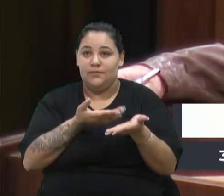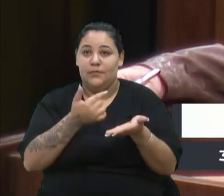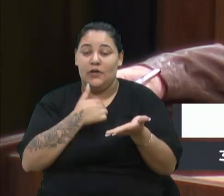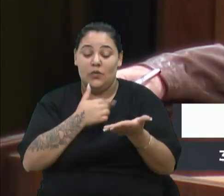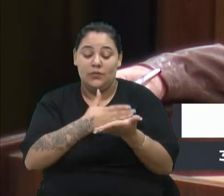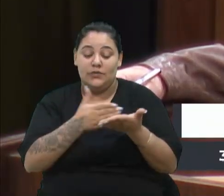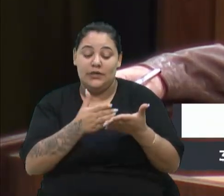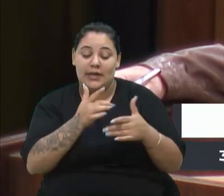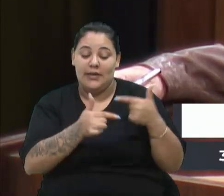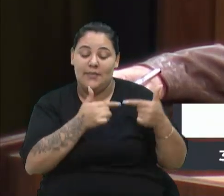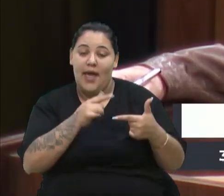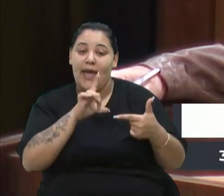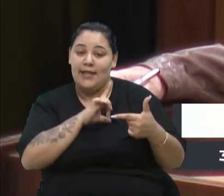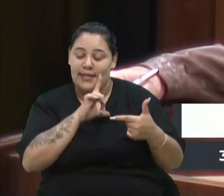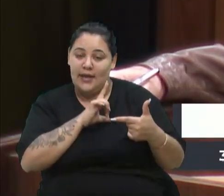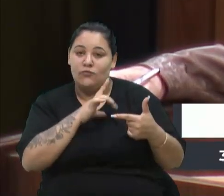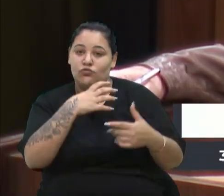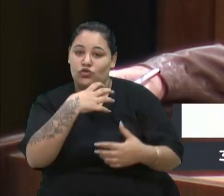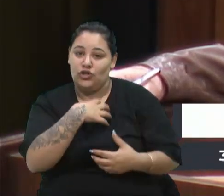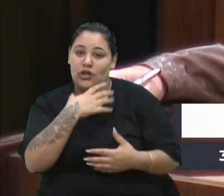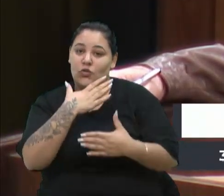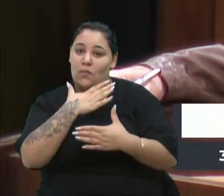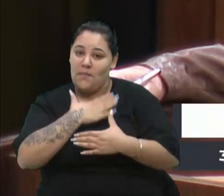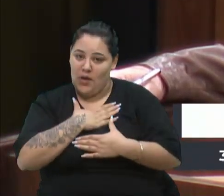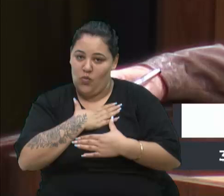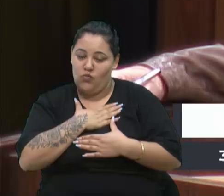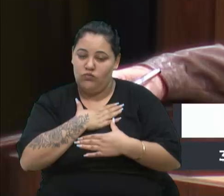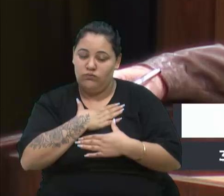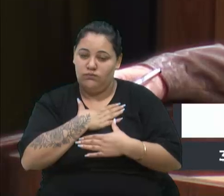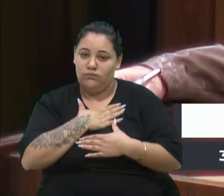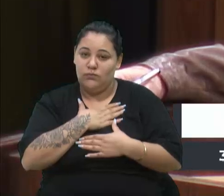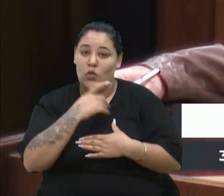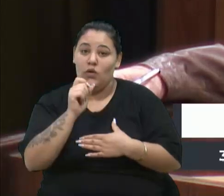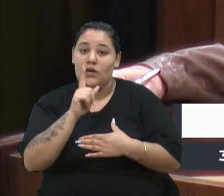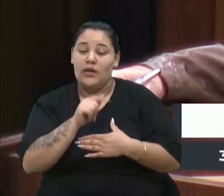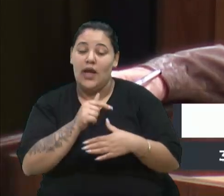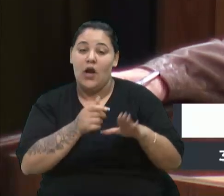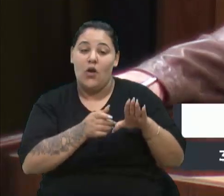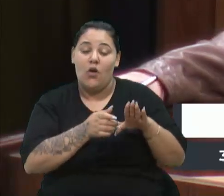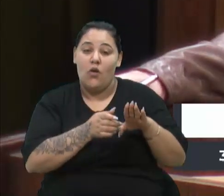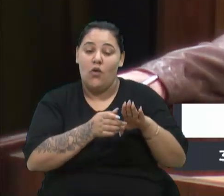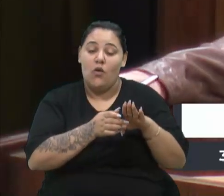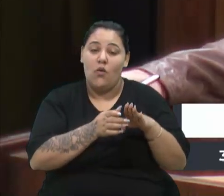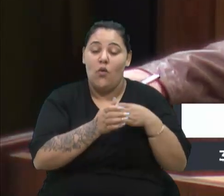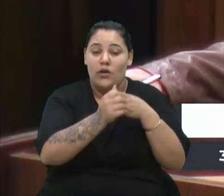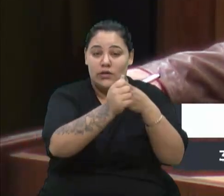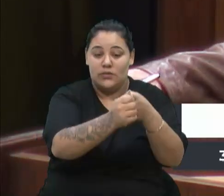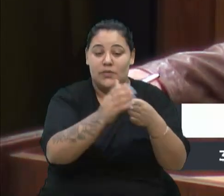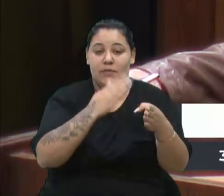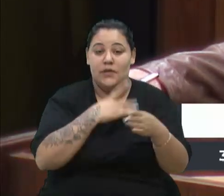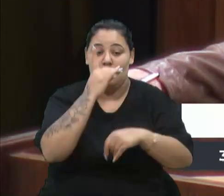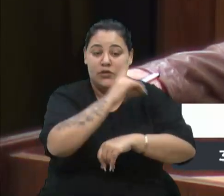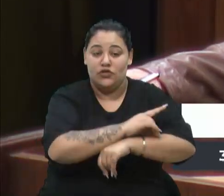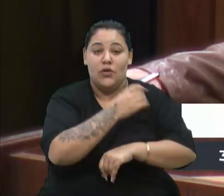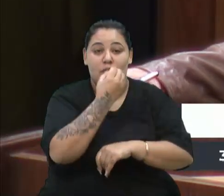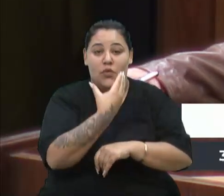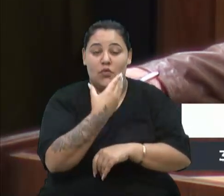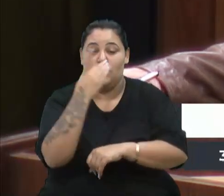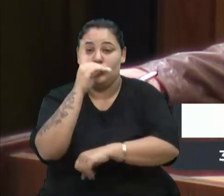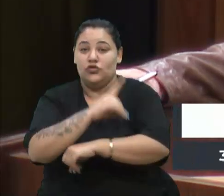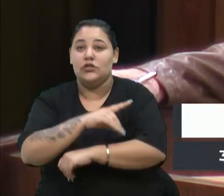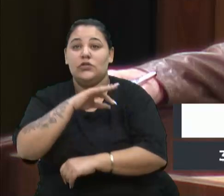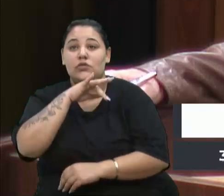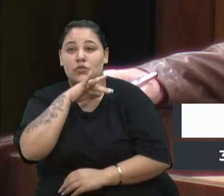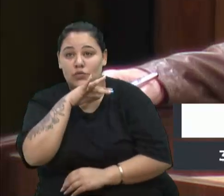como um norte, aquilo que me serve como orientação, tanto para os dias bons quanto para dias ruins, esteja